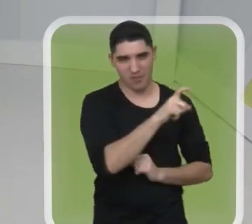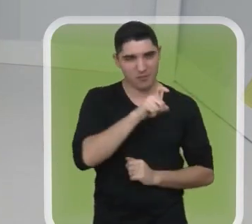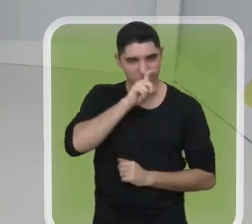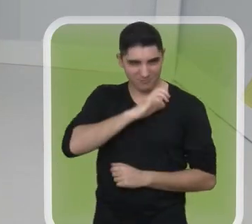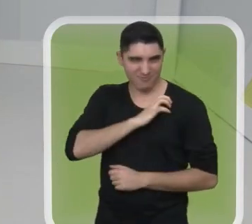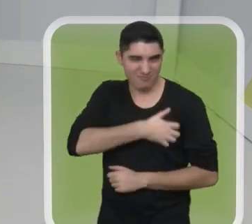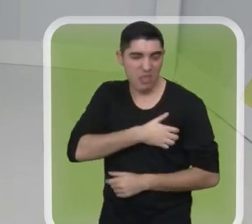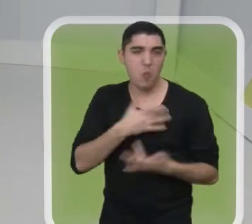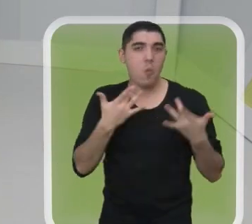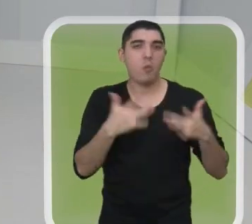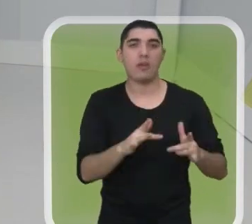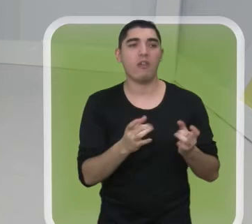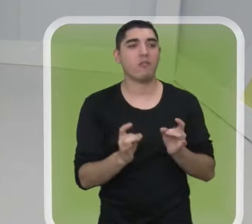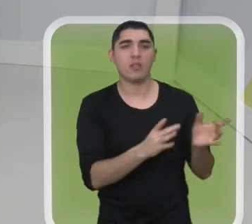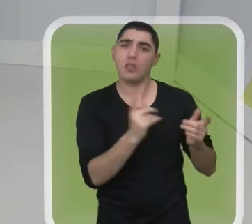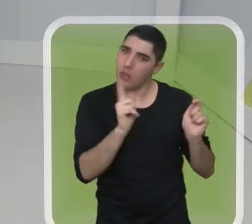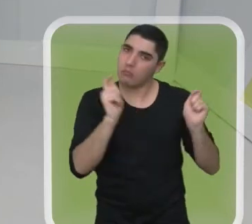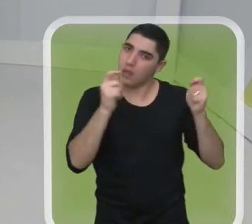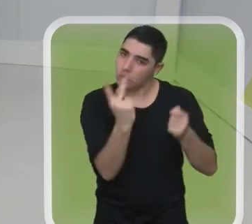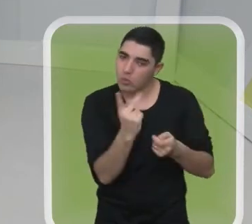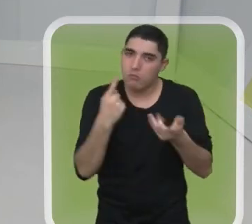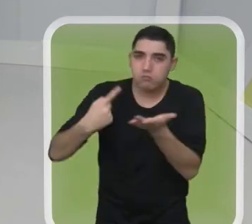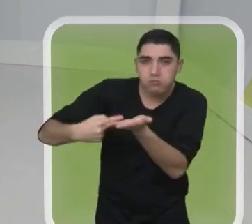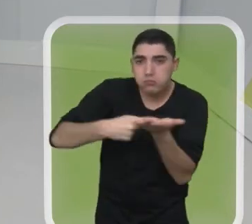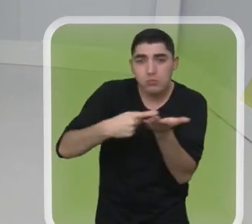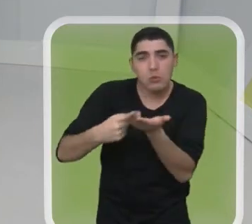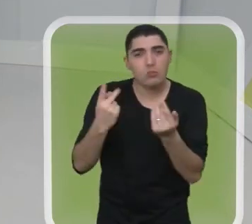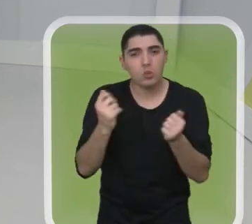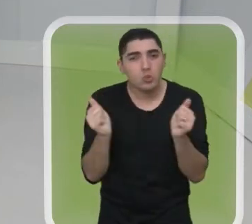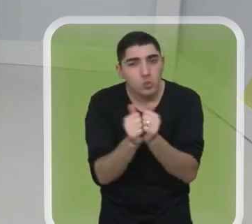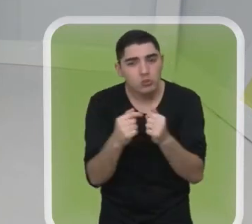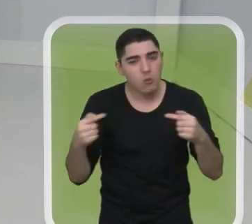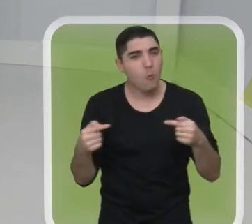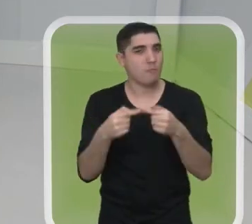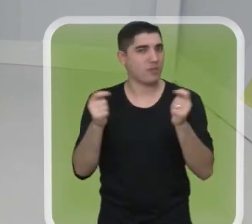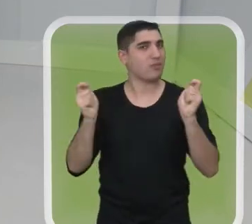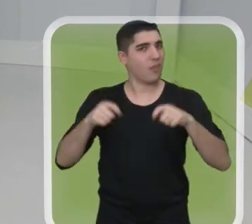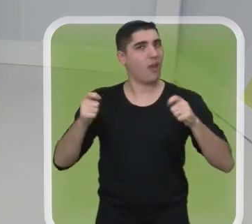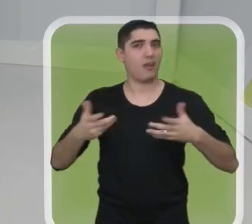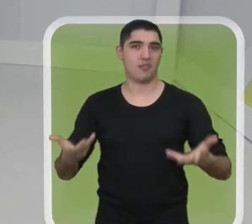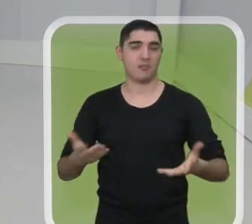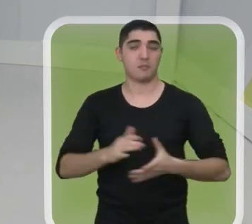um denominador comum, dá para fazer os dois eventos sem atrapalhar um ou outro. Eu nunca olhei